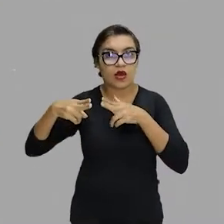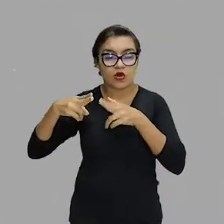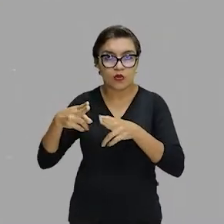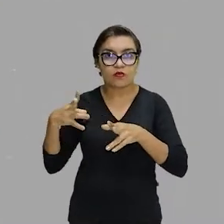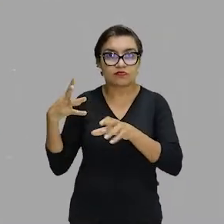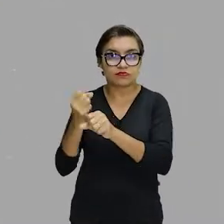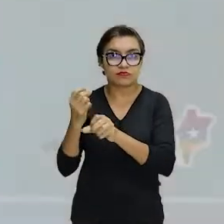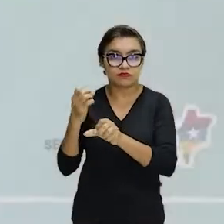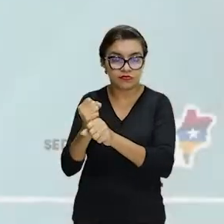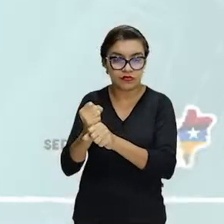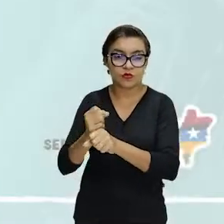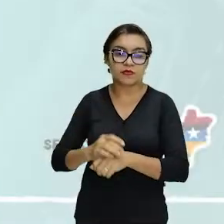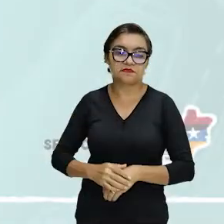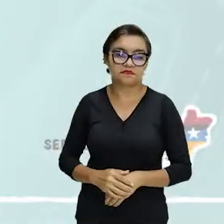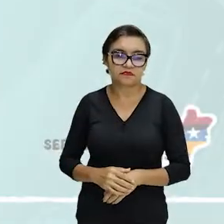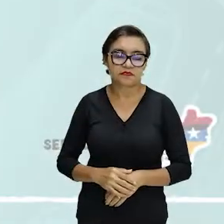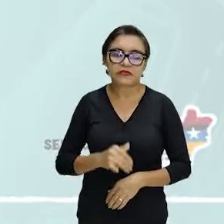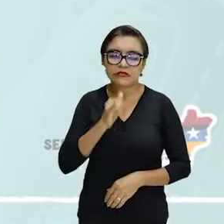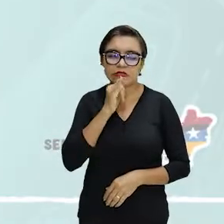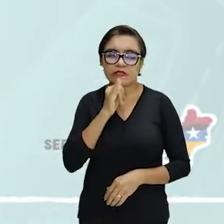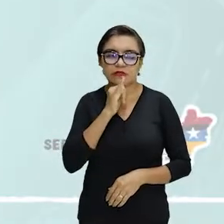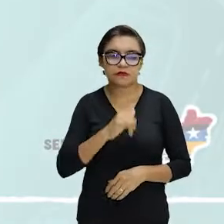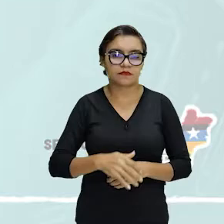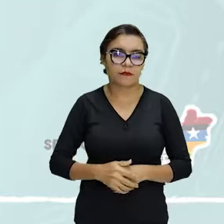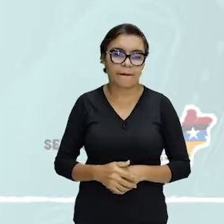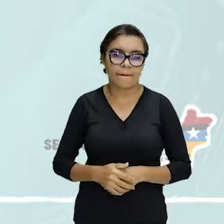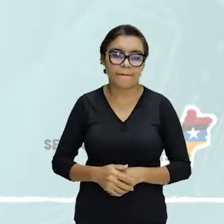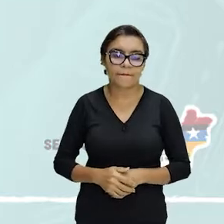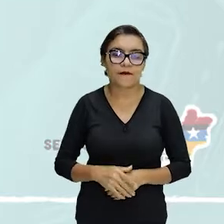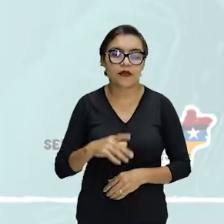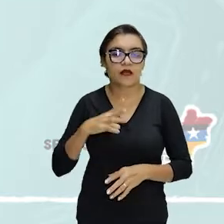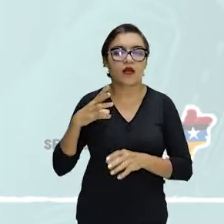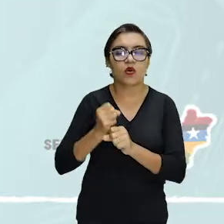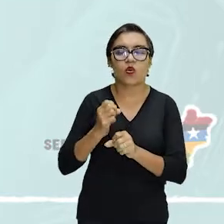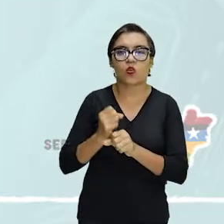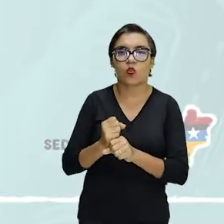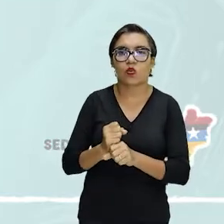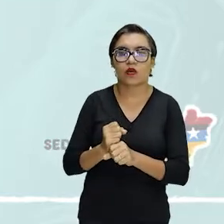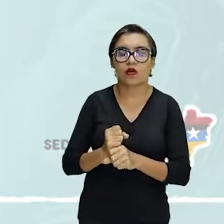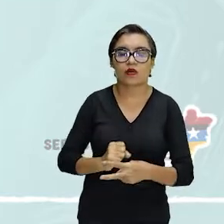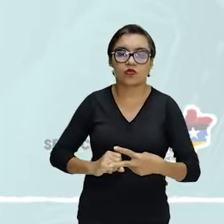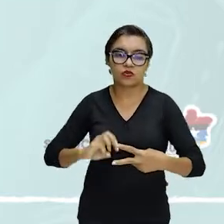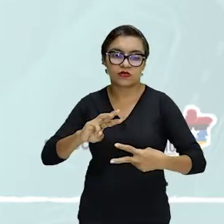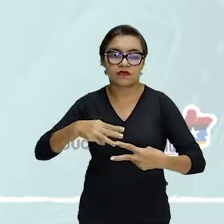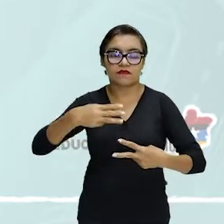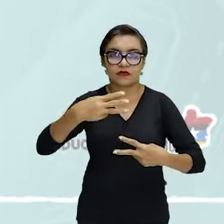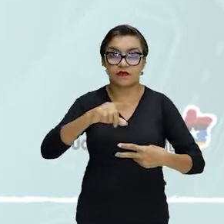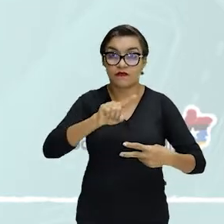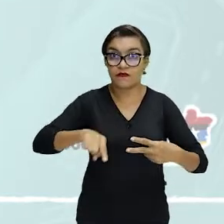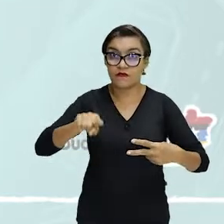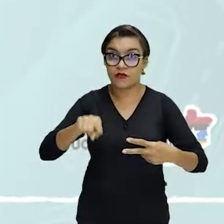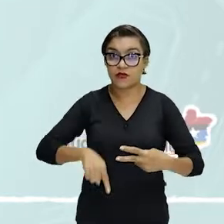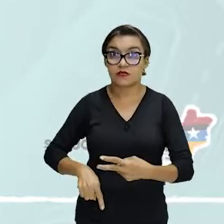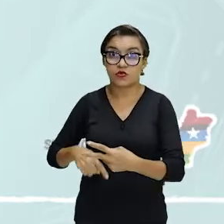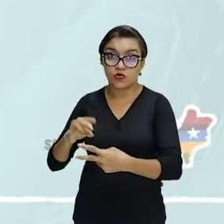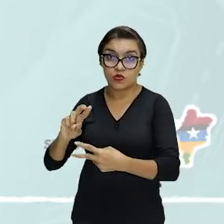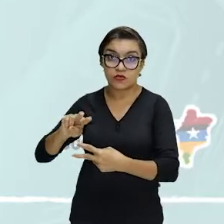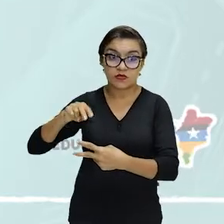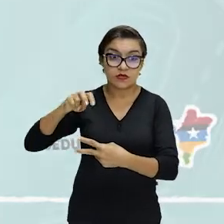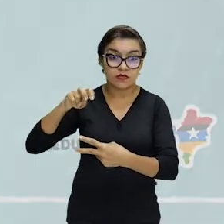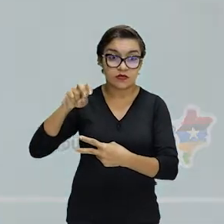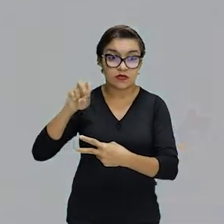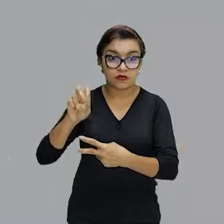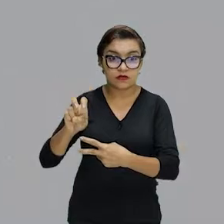expoentes. Vamos ver aqui um exemplo. Eu tenho que calcular 2 elevado à terceira multiplicado por 2 elevado à